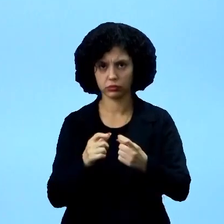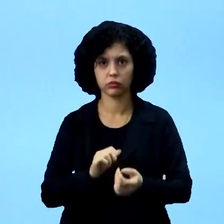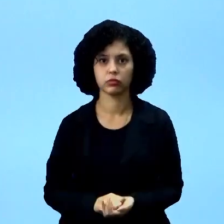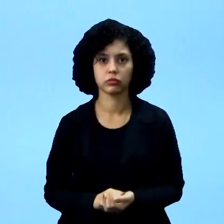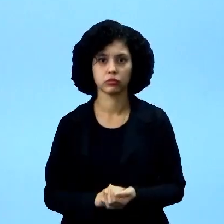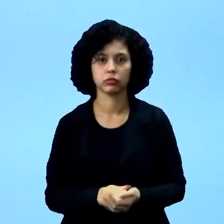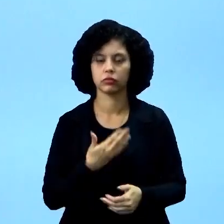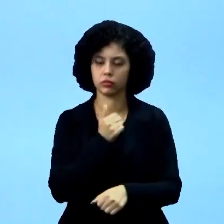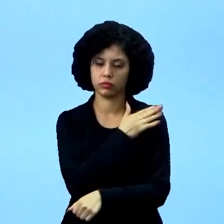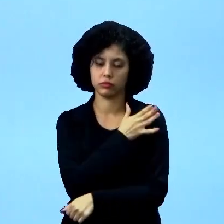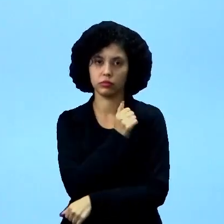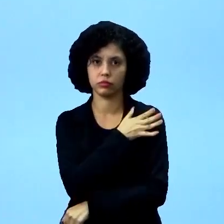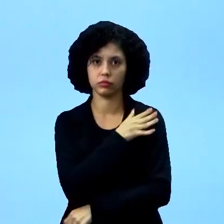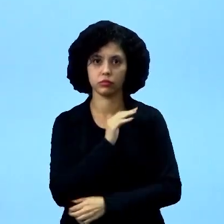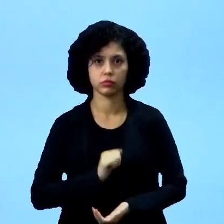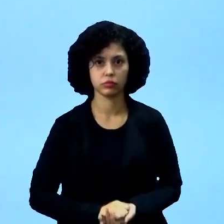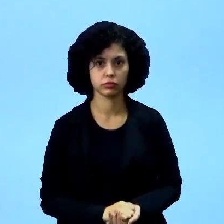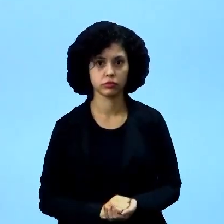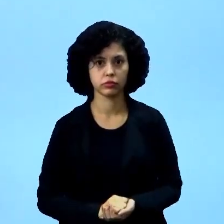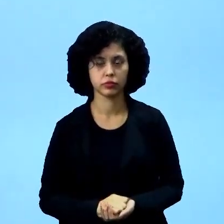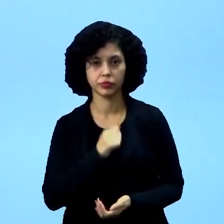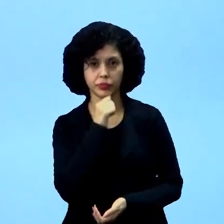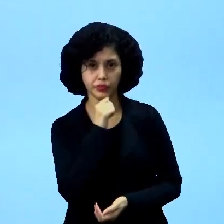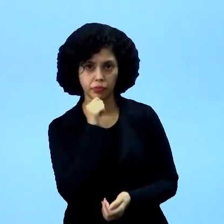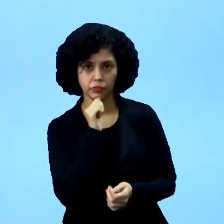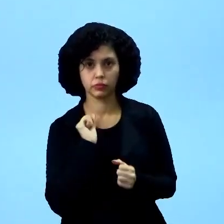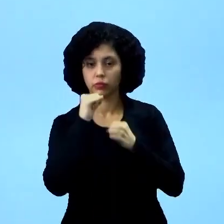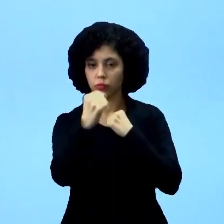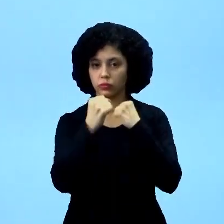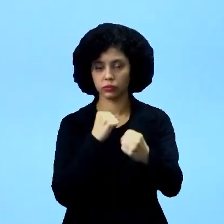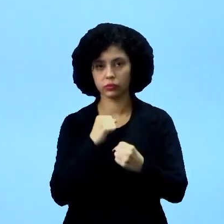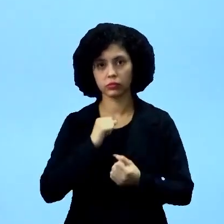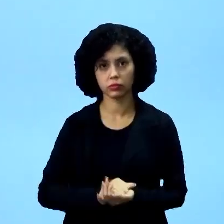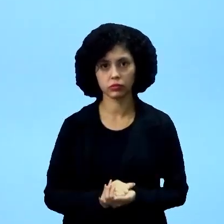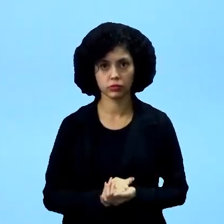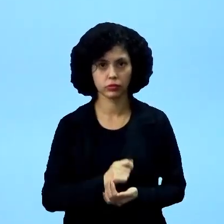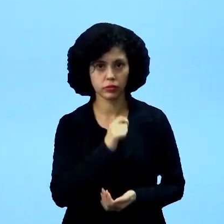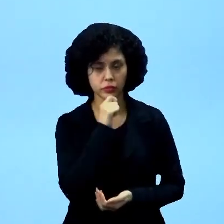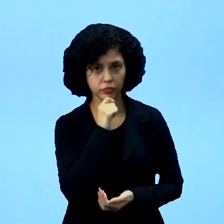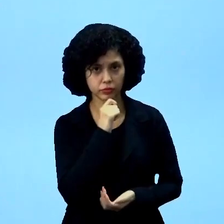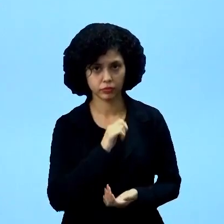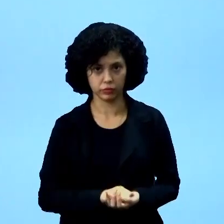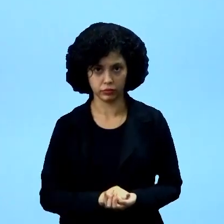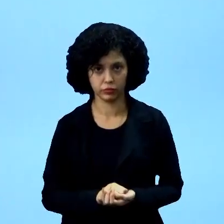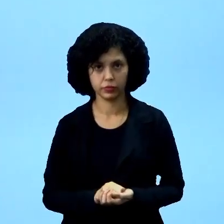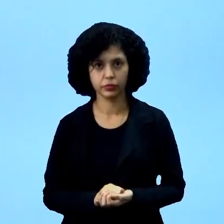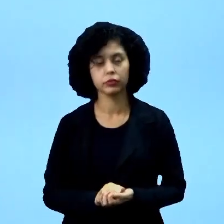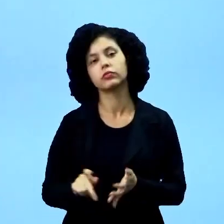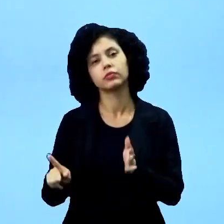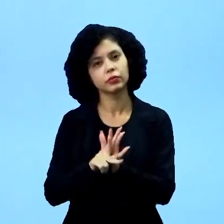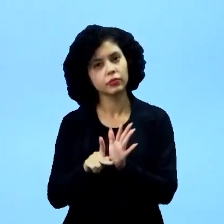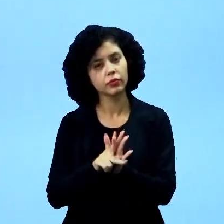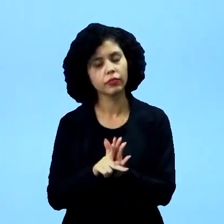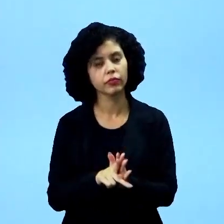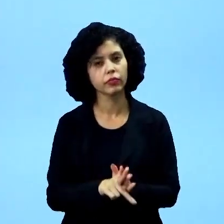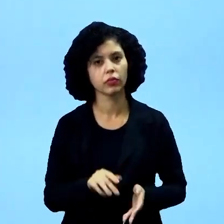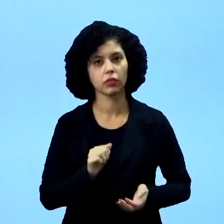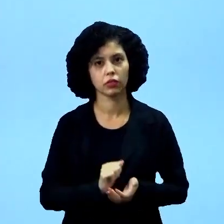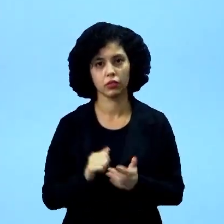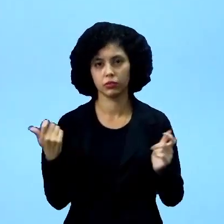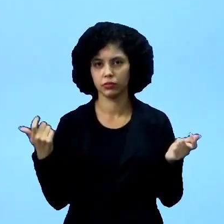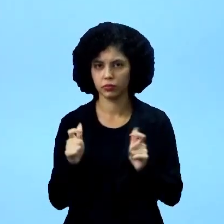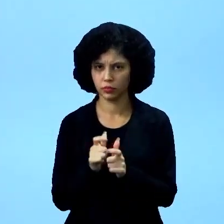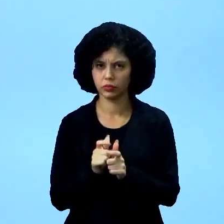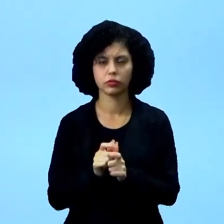esse ato de preconceito sim é uma violência, já as lutas são todo um aprendizado de respeito e igualdade que justamente ajudam a